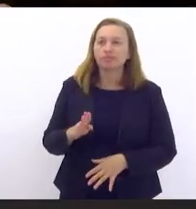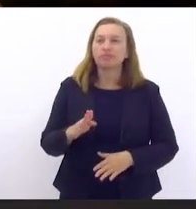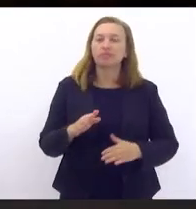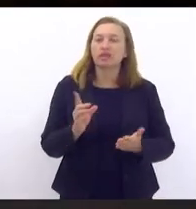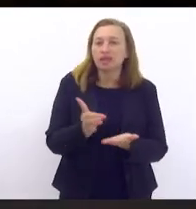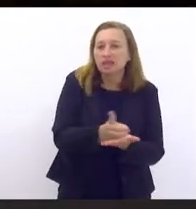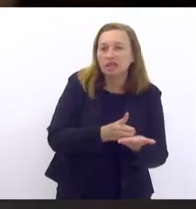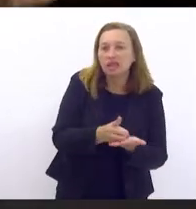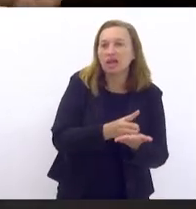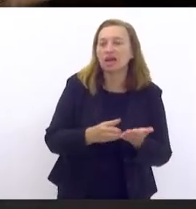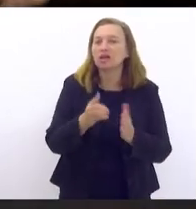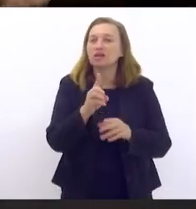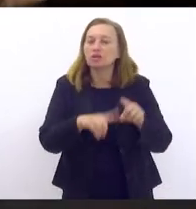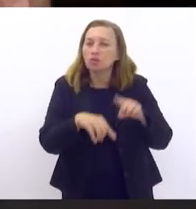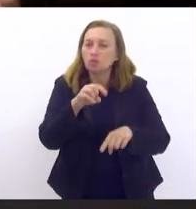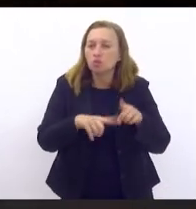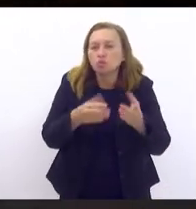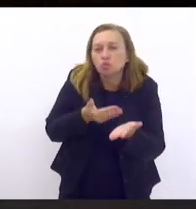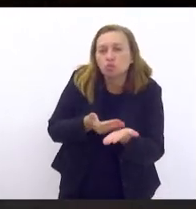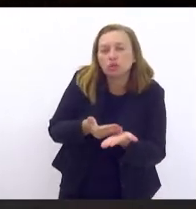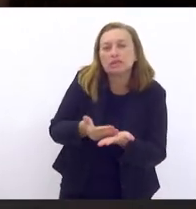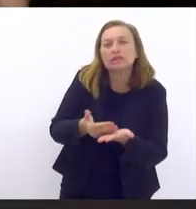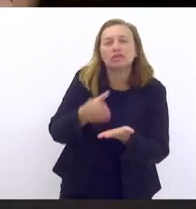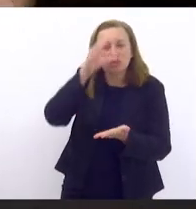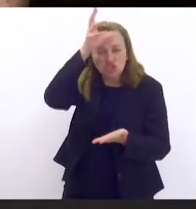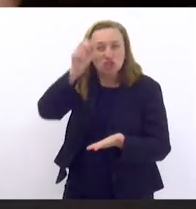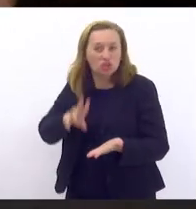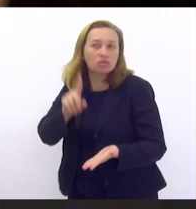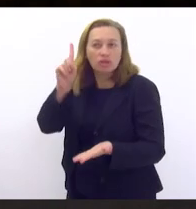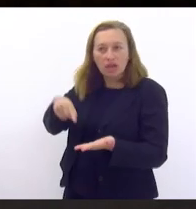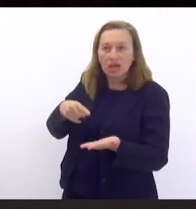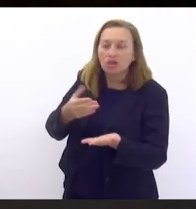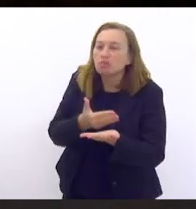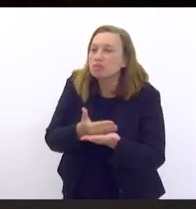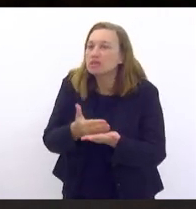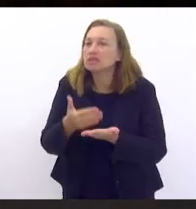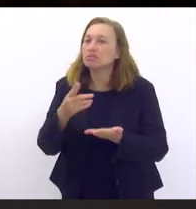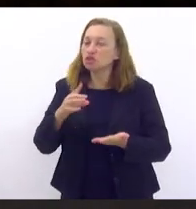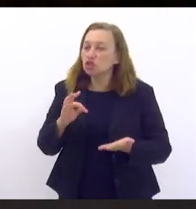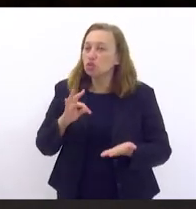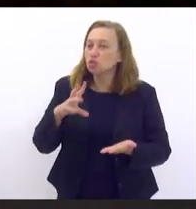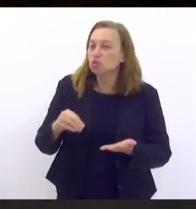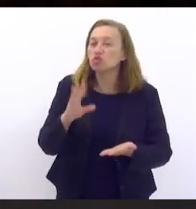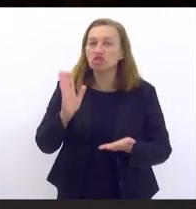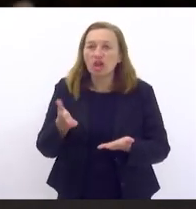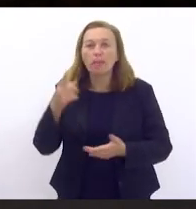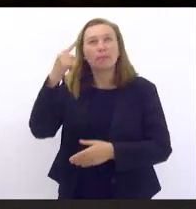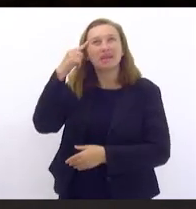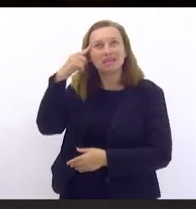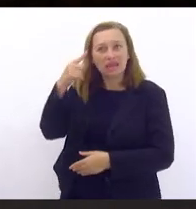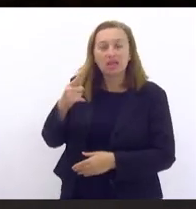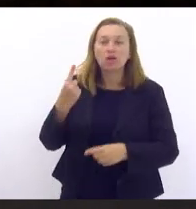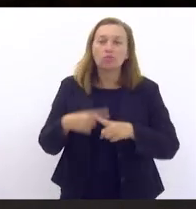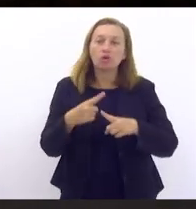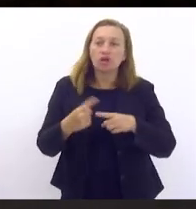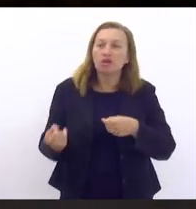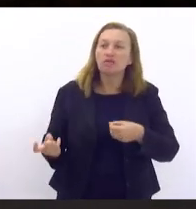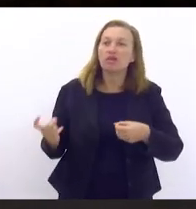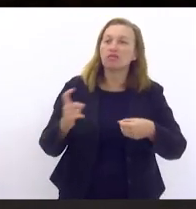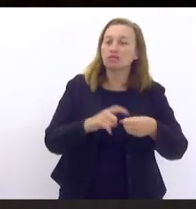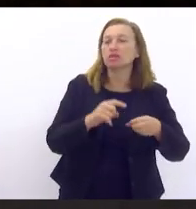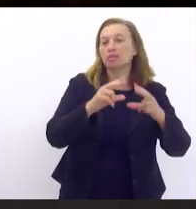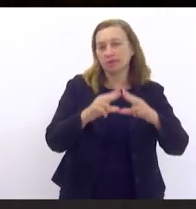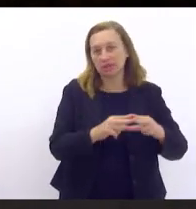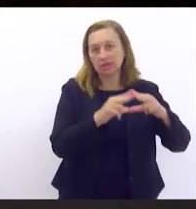Design do produto desde o princípio né te ajudo desde o princípio da cadeia é ele já ser pensado porque ele vai para cadeia da reciclagem